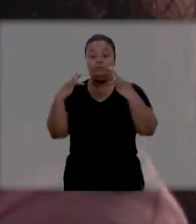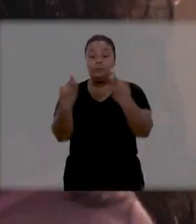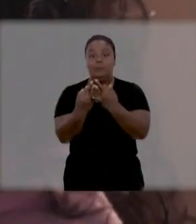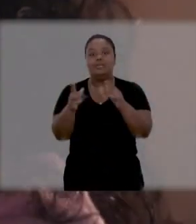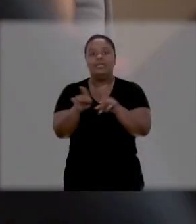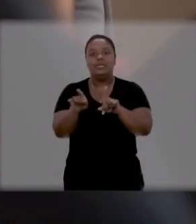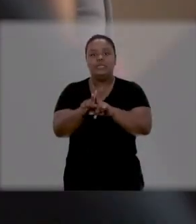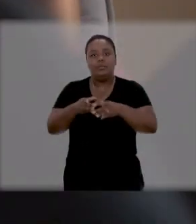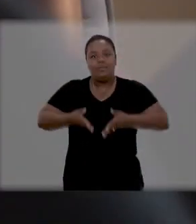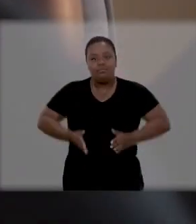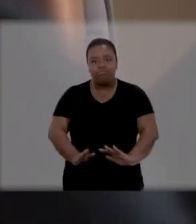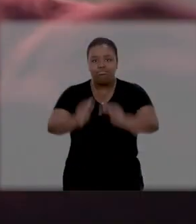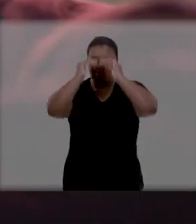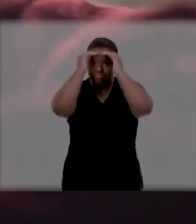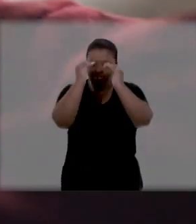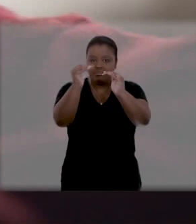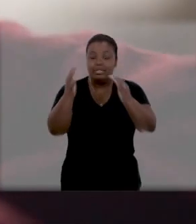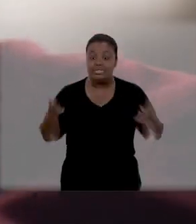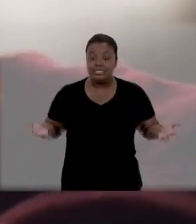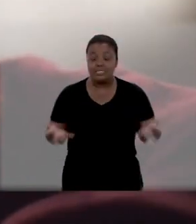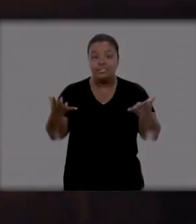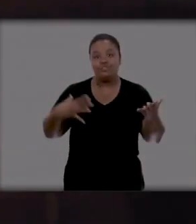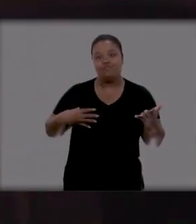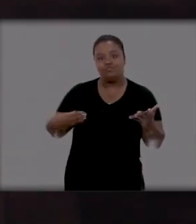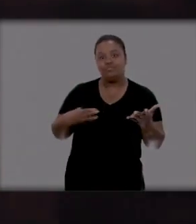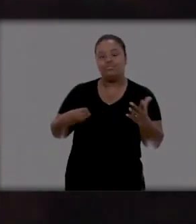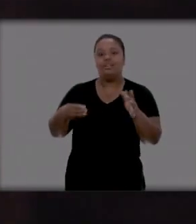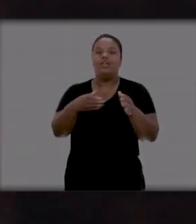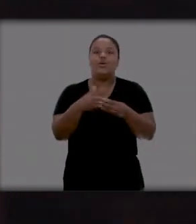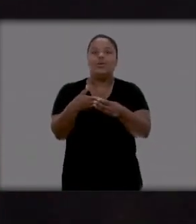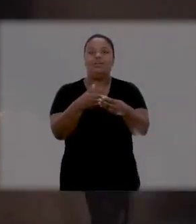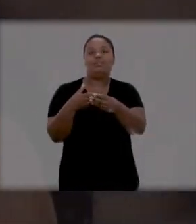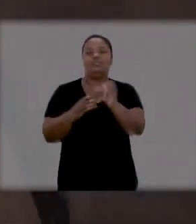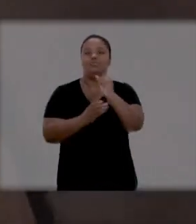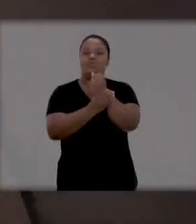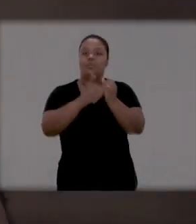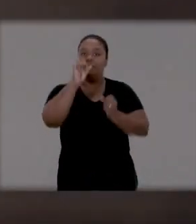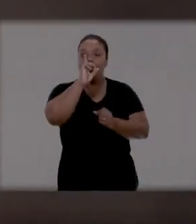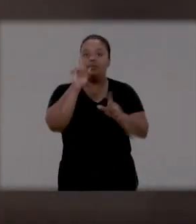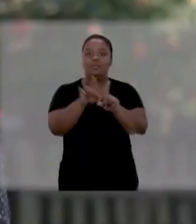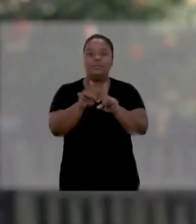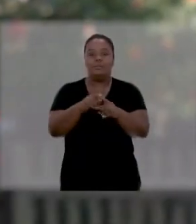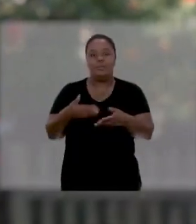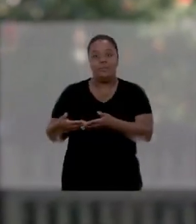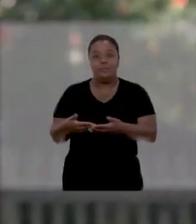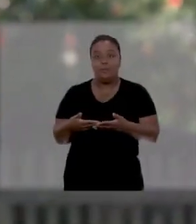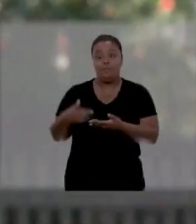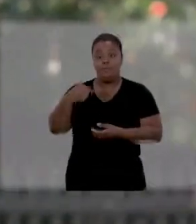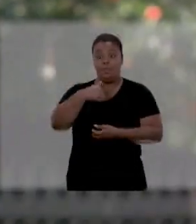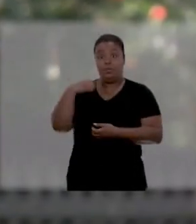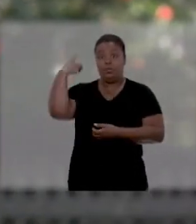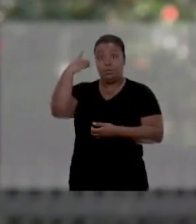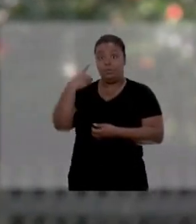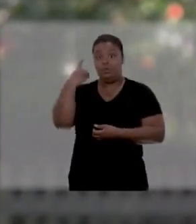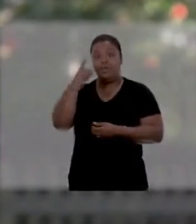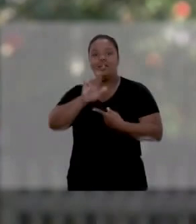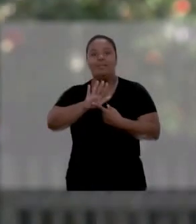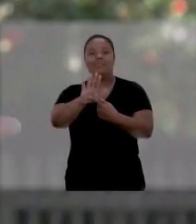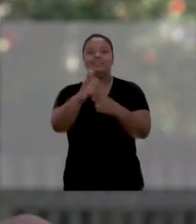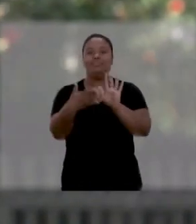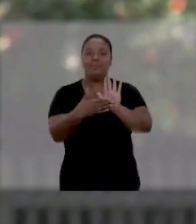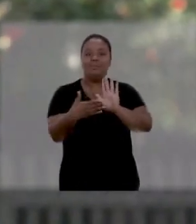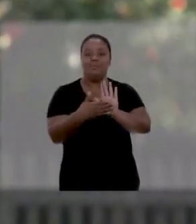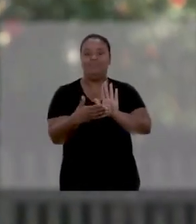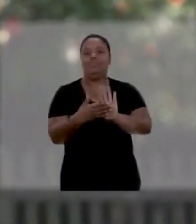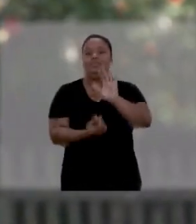humanizado, incentivo ao aleitamento materno e orientações seguras para as mães e os bebês. Como deputada, apresentei projetos